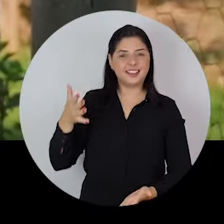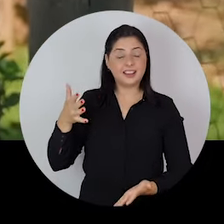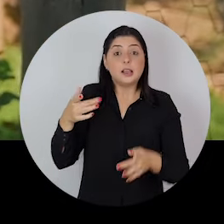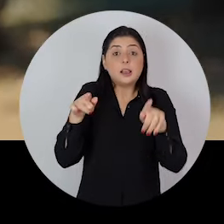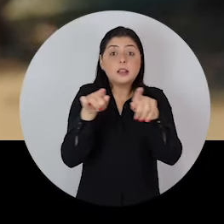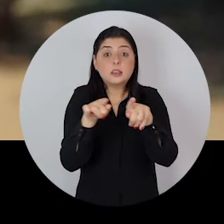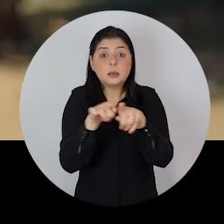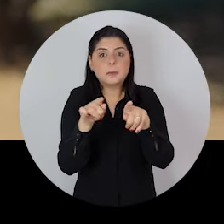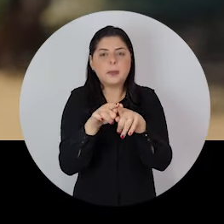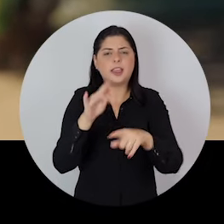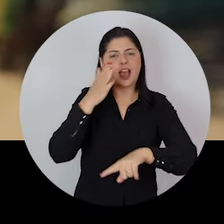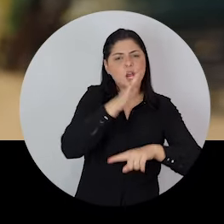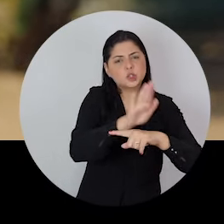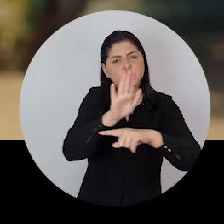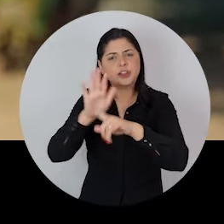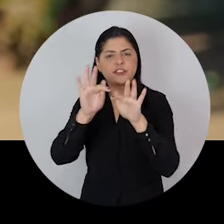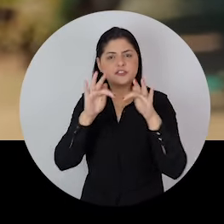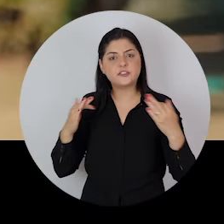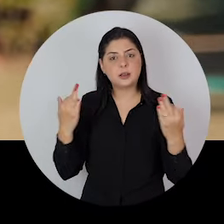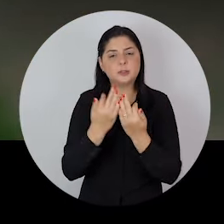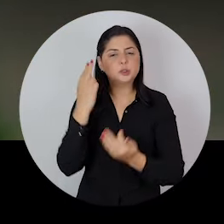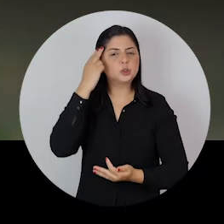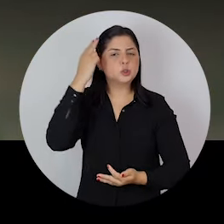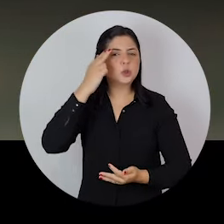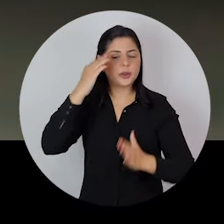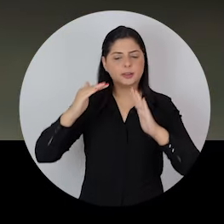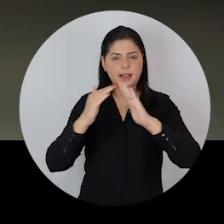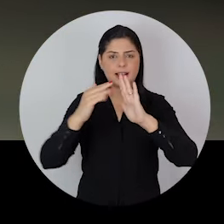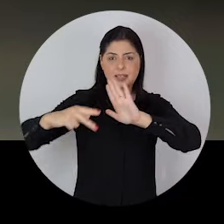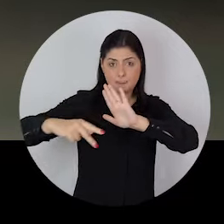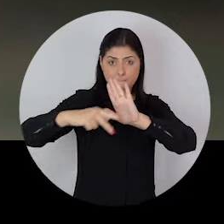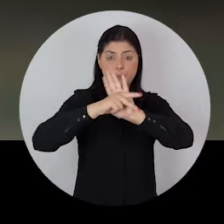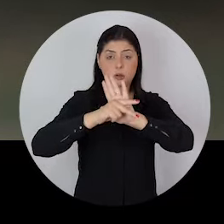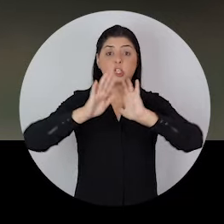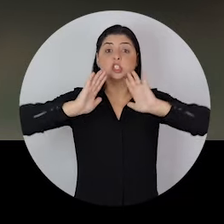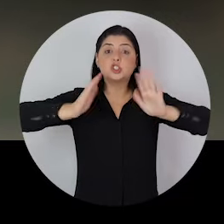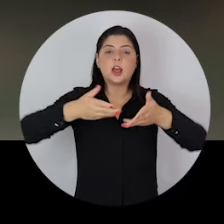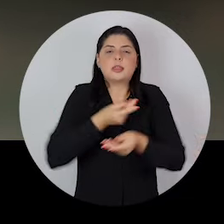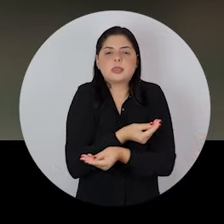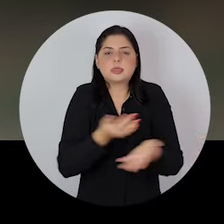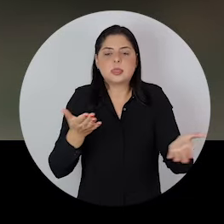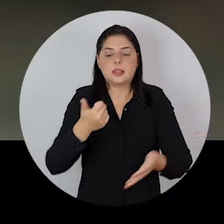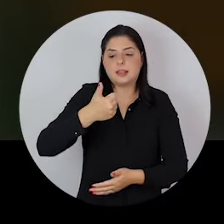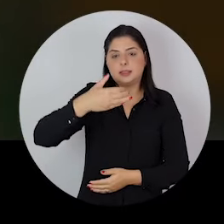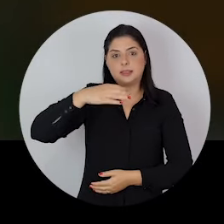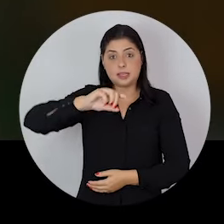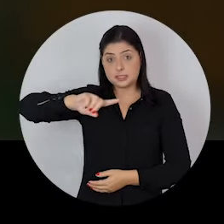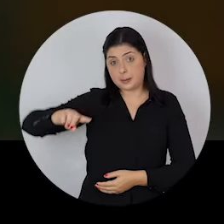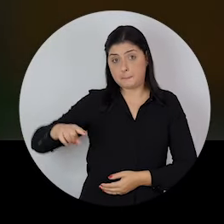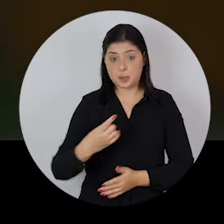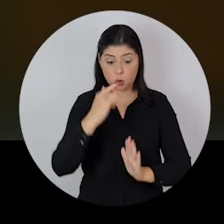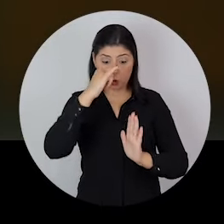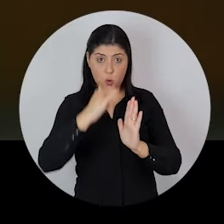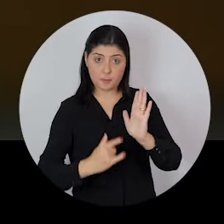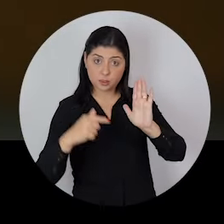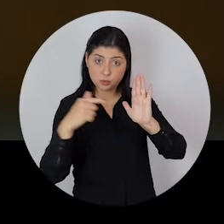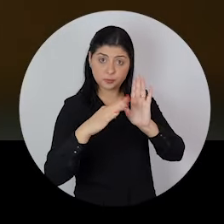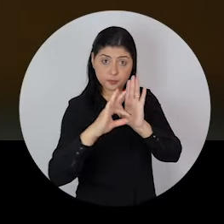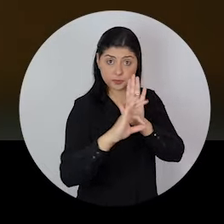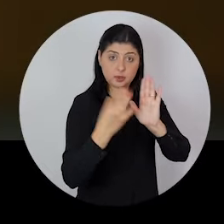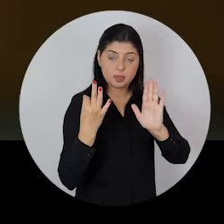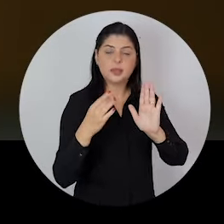escritura estamos ajudando muitas famílias a realizar o sonho da casa própria já entregamos mais de 10 mil escrituras